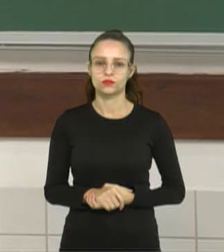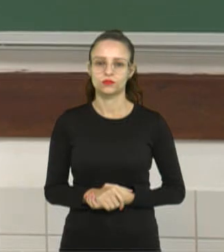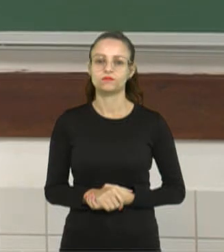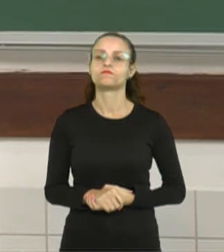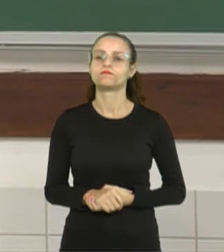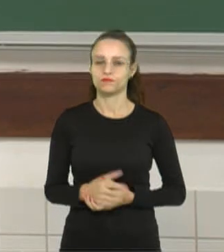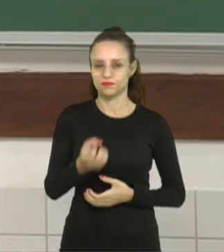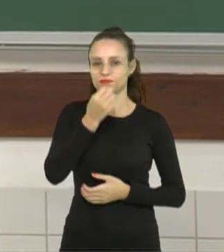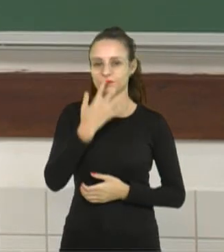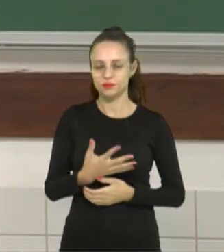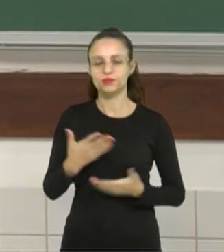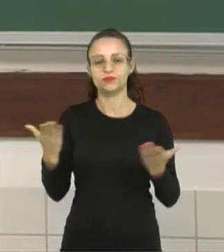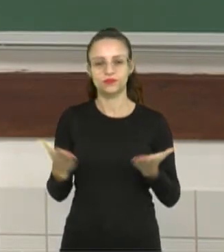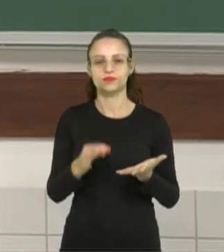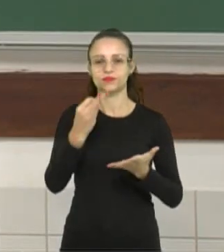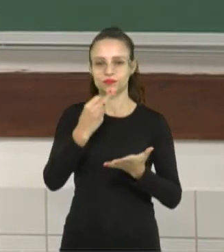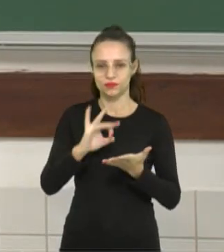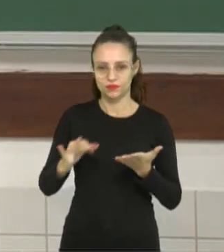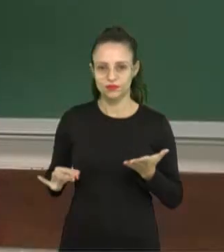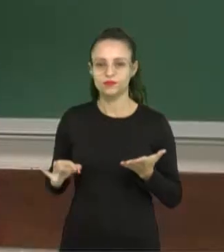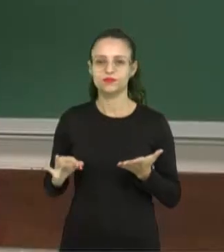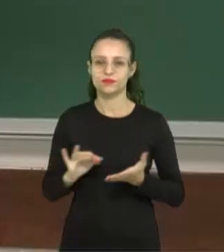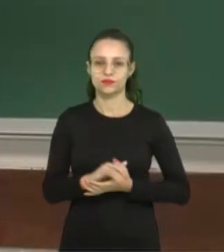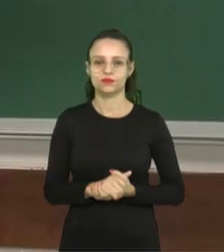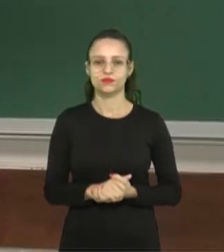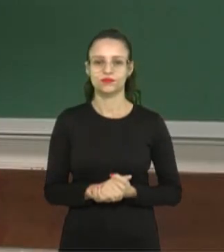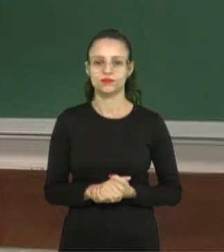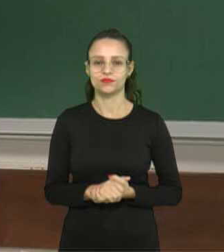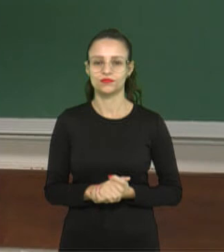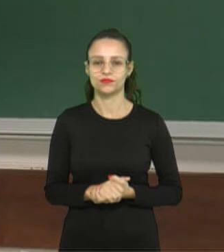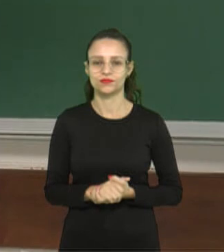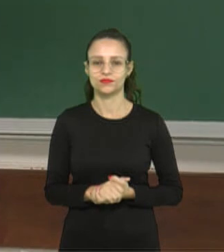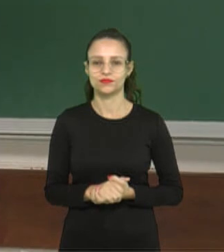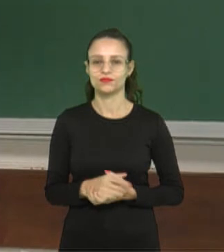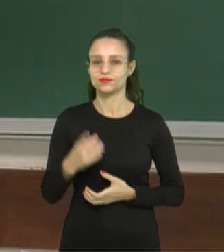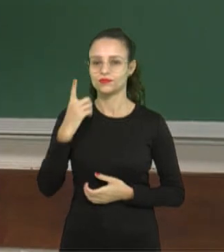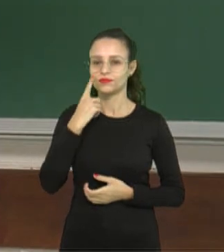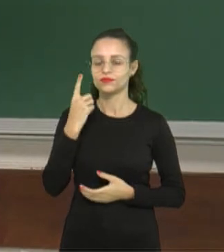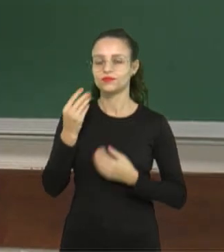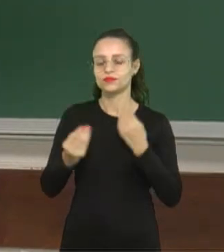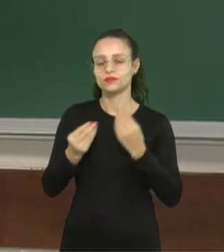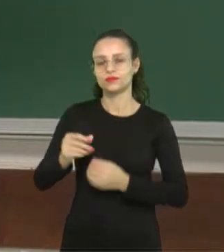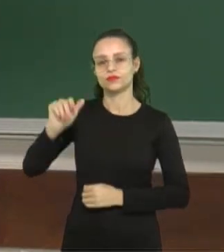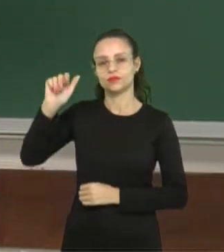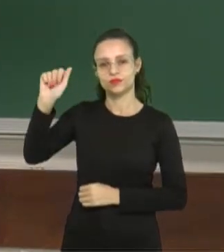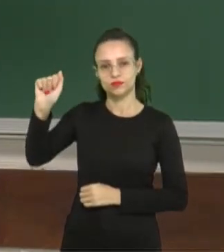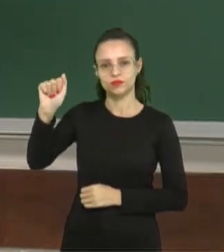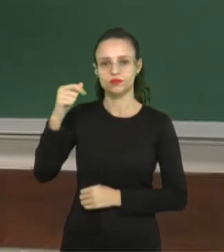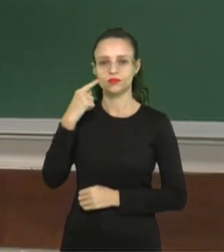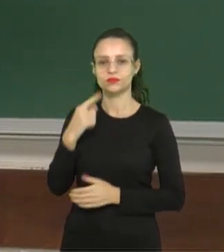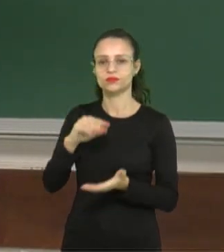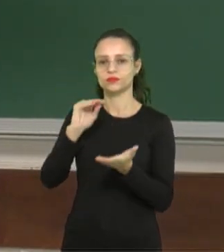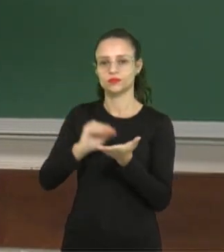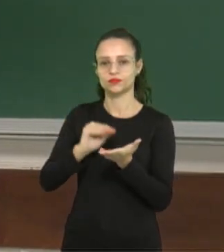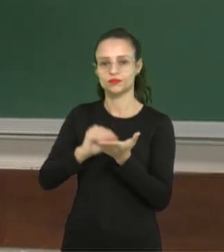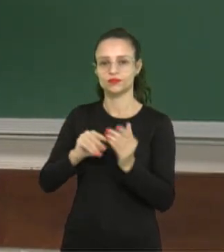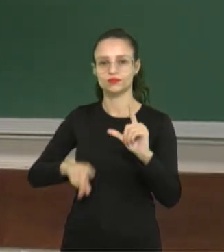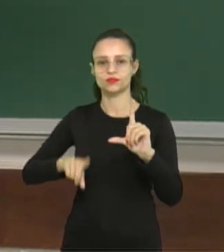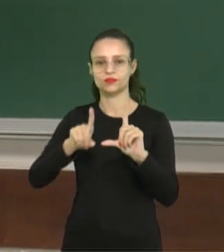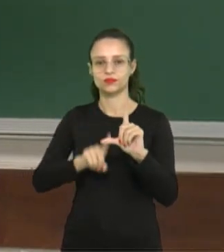Muito bem, vamos a corrigir então esses chicos. Vamos ver como fica A, né? As letrinhas que faltavam